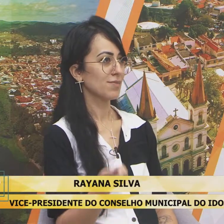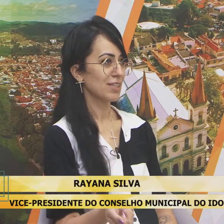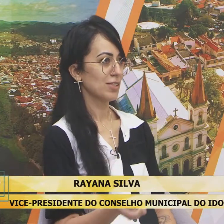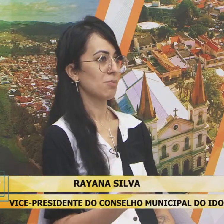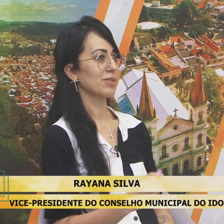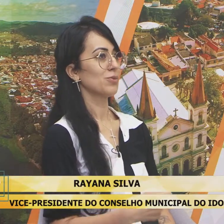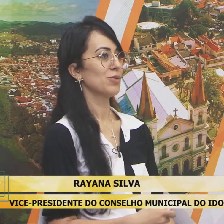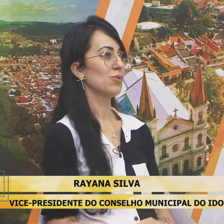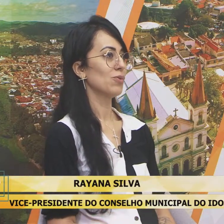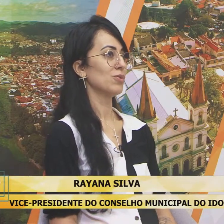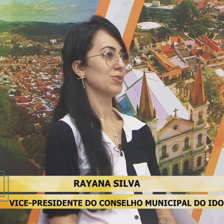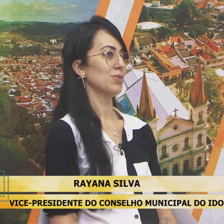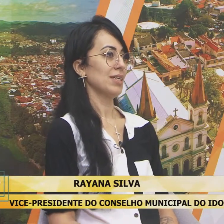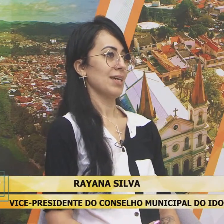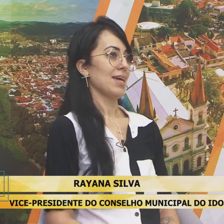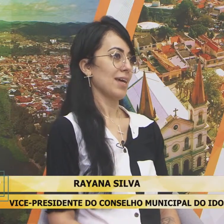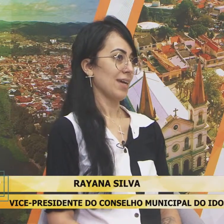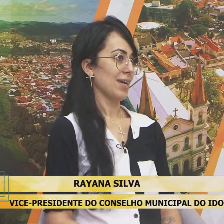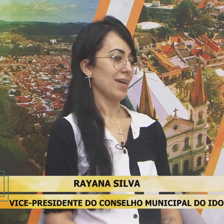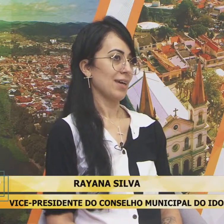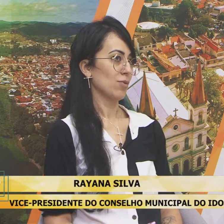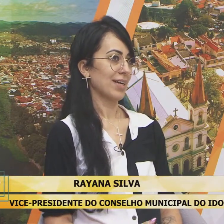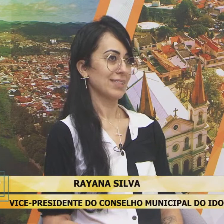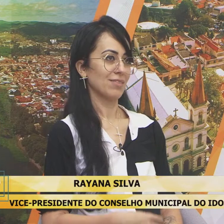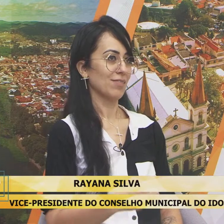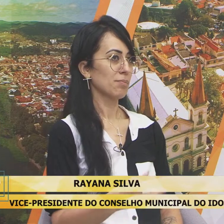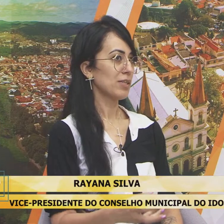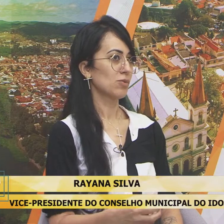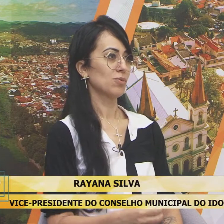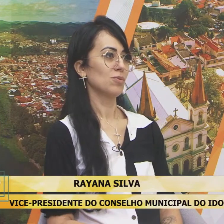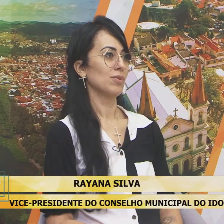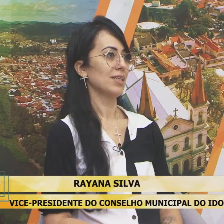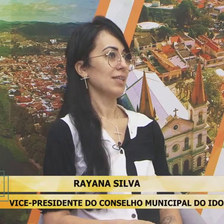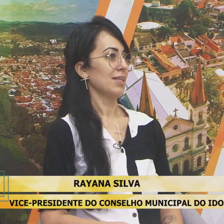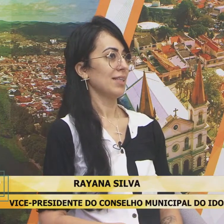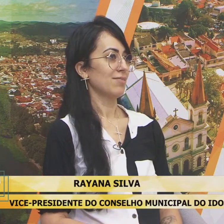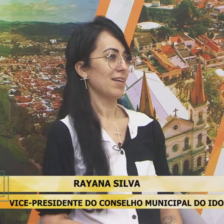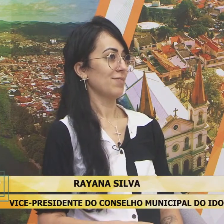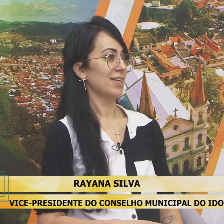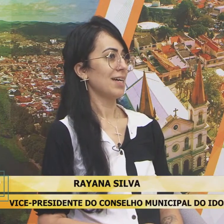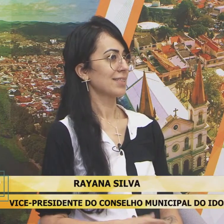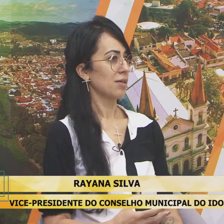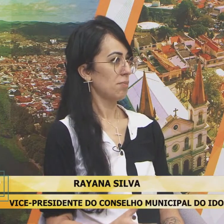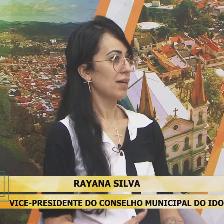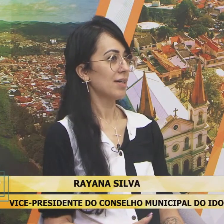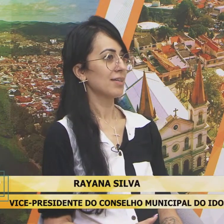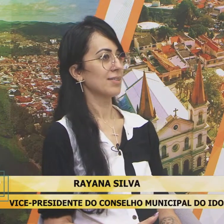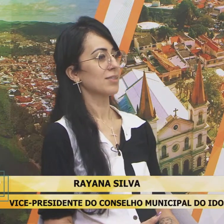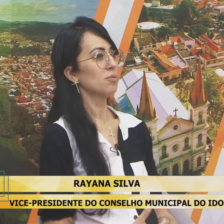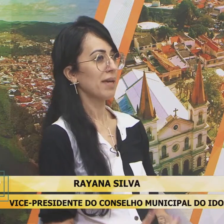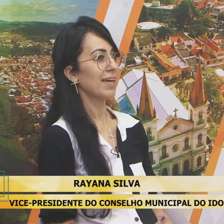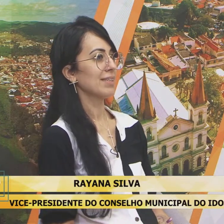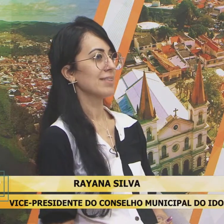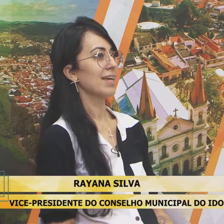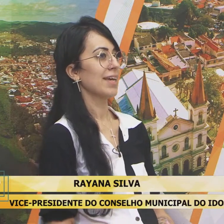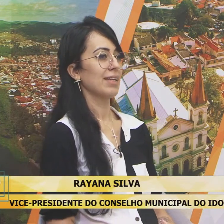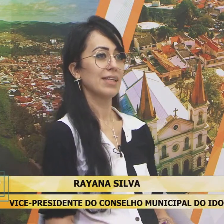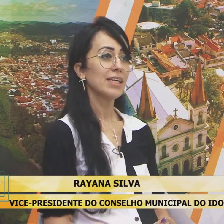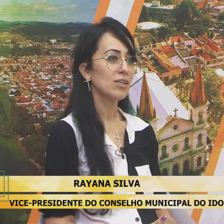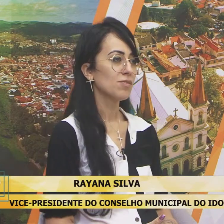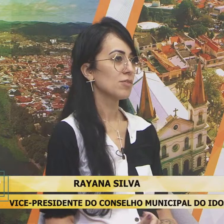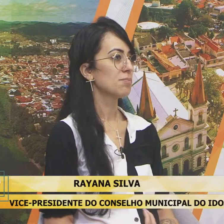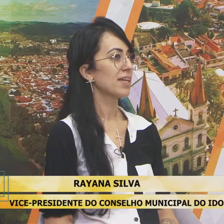levar atividade na porta do idoso, o CRAS levava pintura, levava as campanhas do mês,